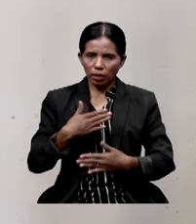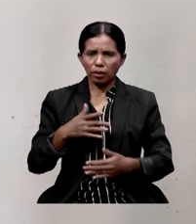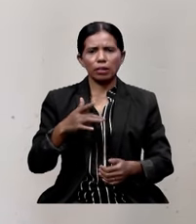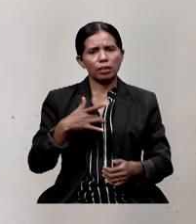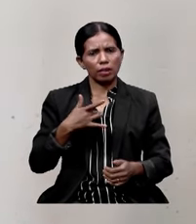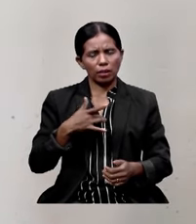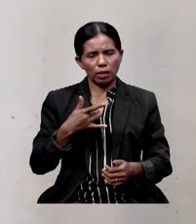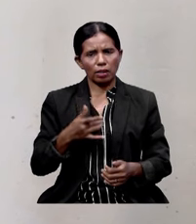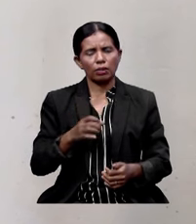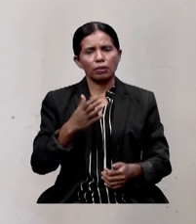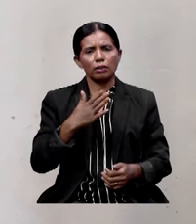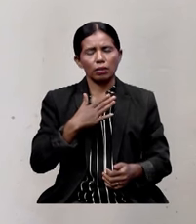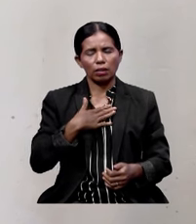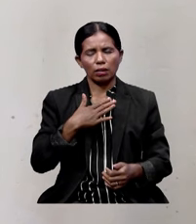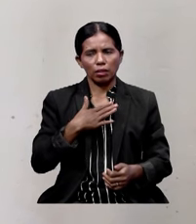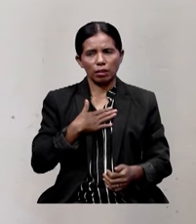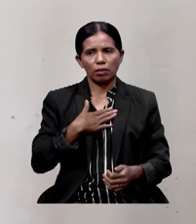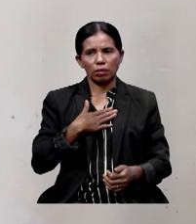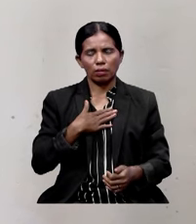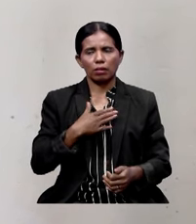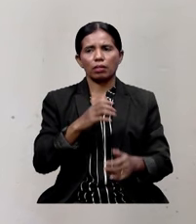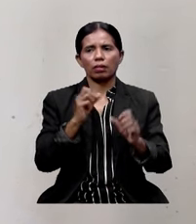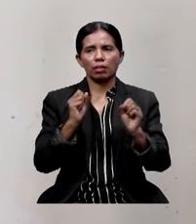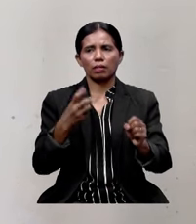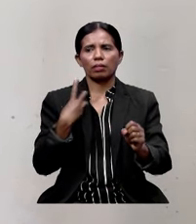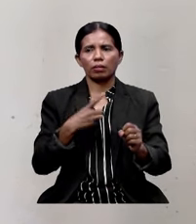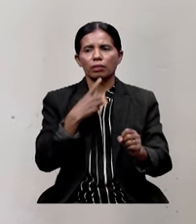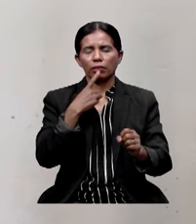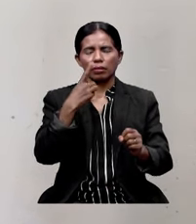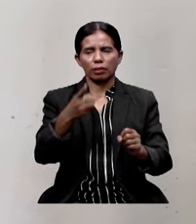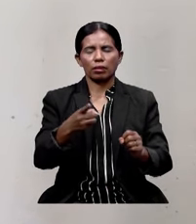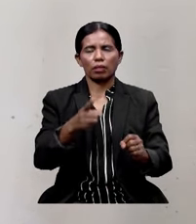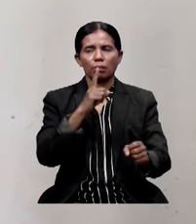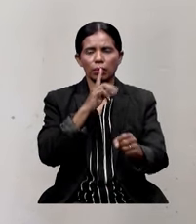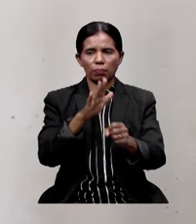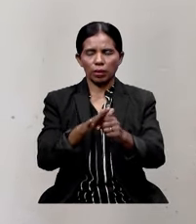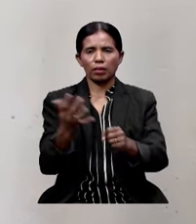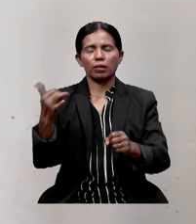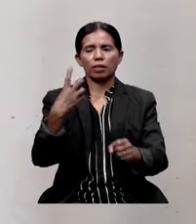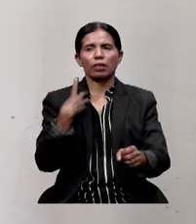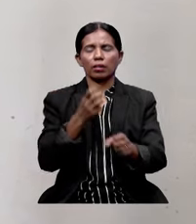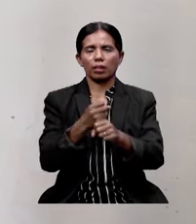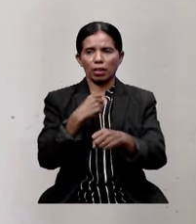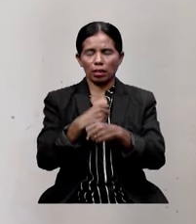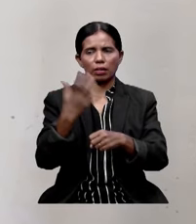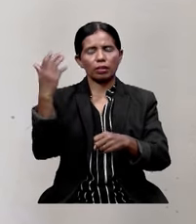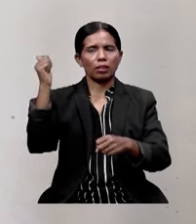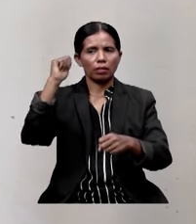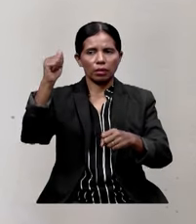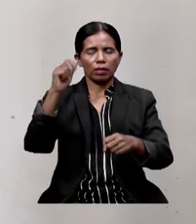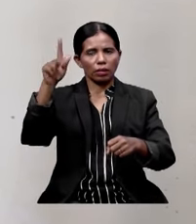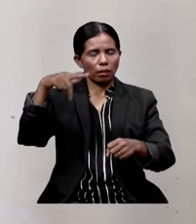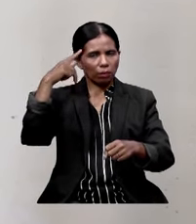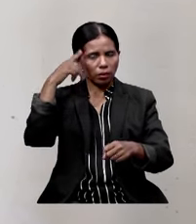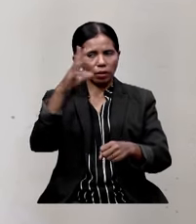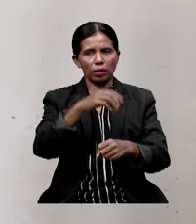kau ninia bisa ida nene buat nene dulu ita hatan duni ba kompromisu sira ita halo ia tene kampanye, ia tene politika,